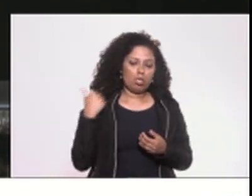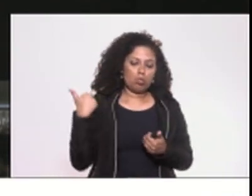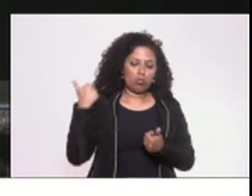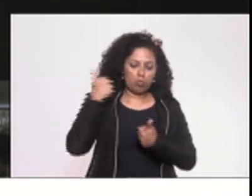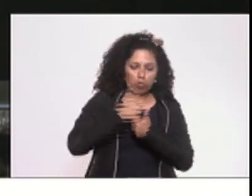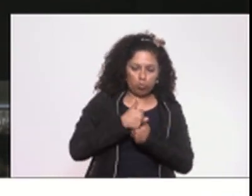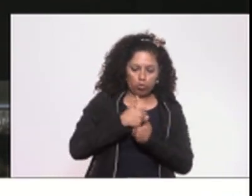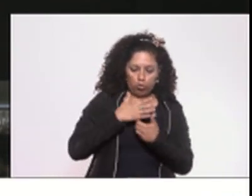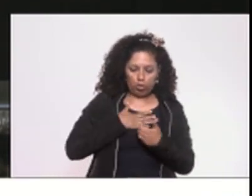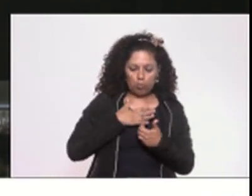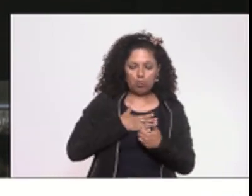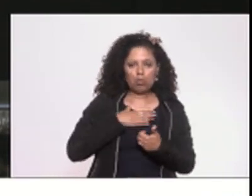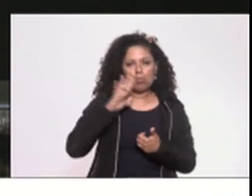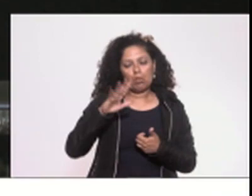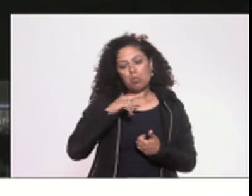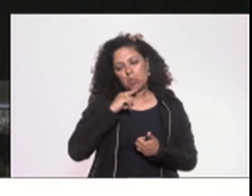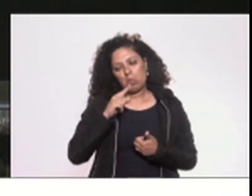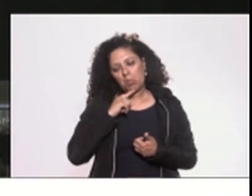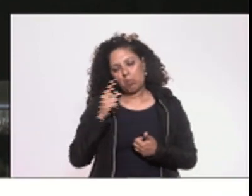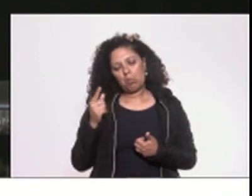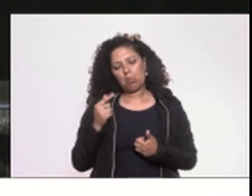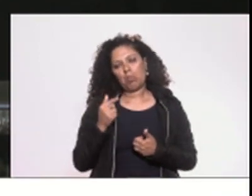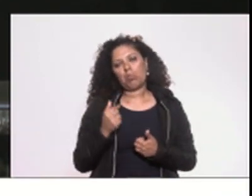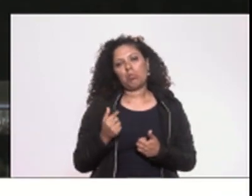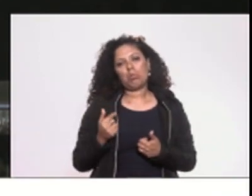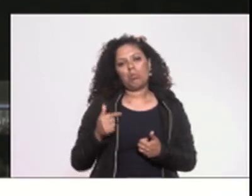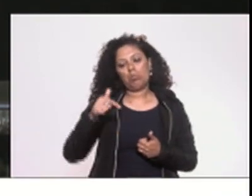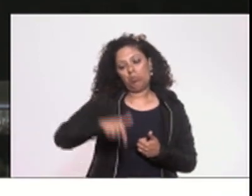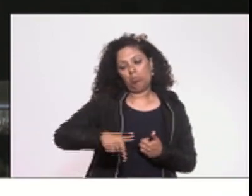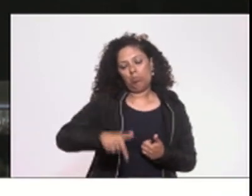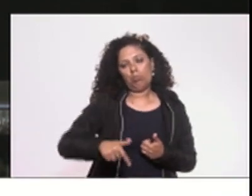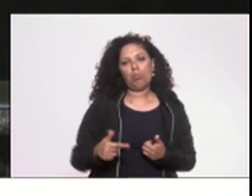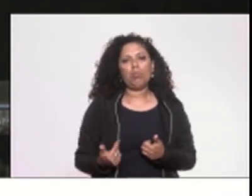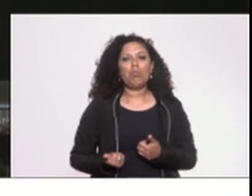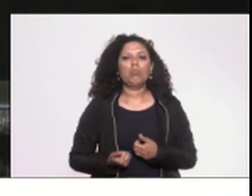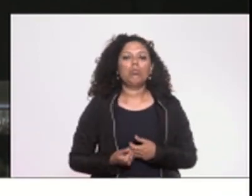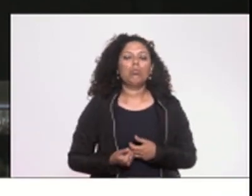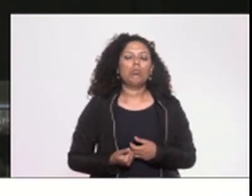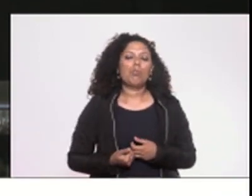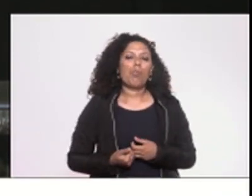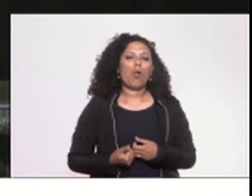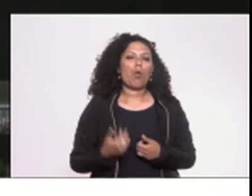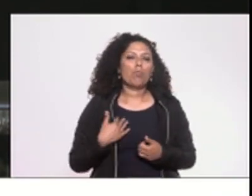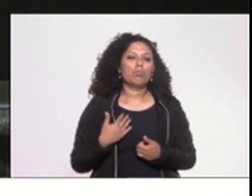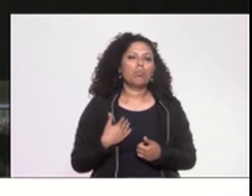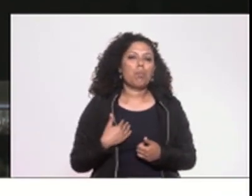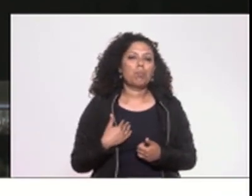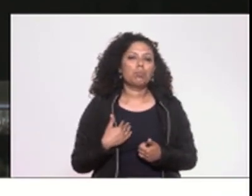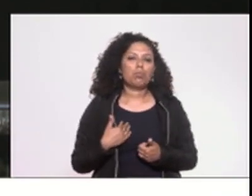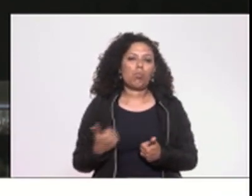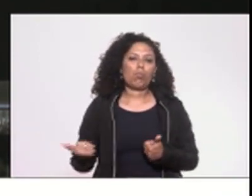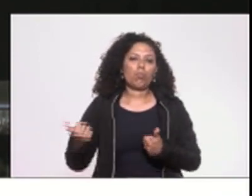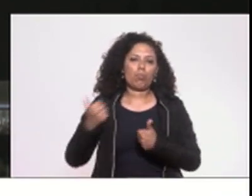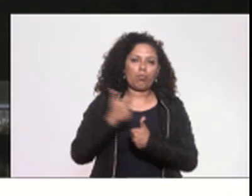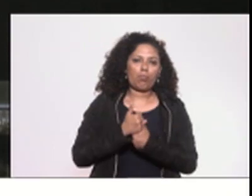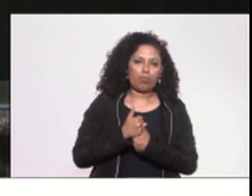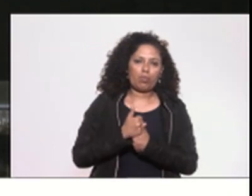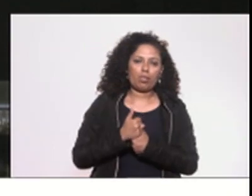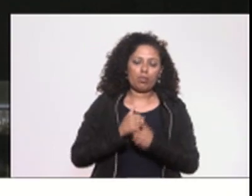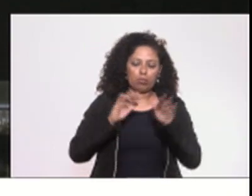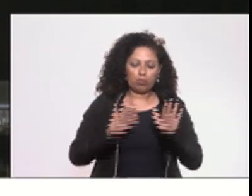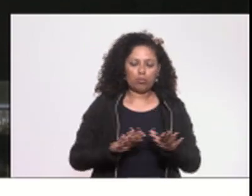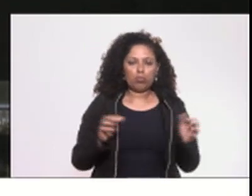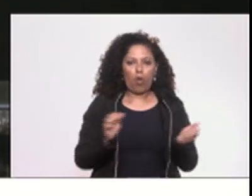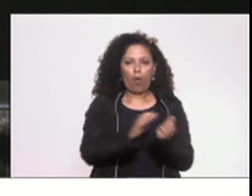lugar, mas pela impossibilidade da agenda parlamentar que se impôs hoje, eu cumpri a tarefa de estar aqui